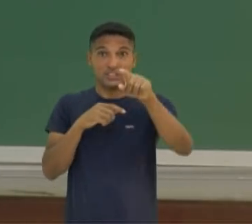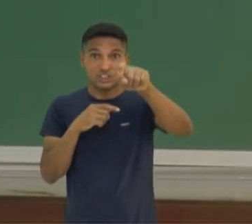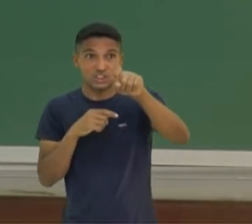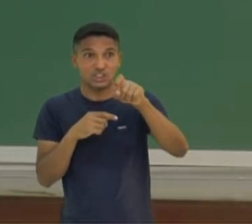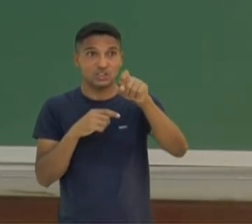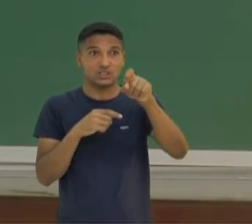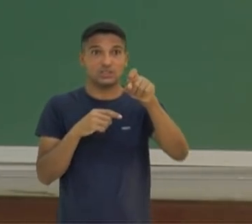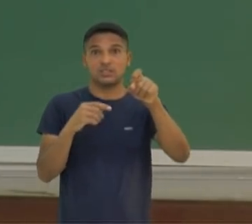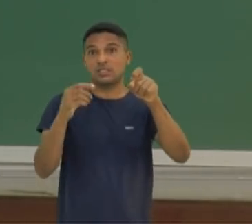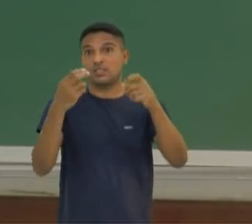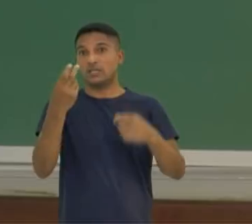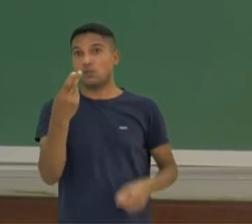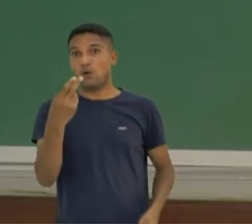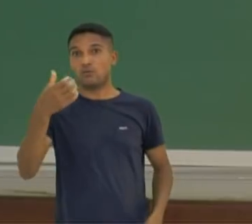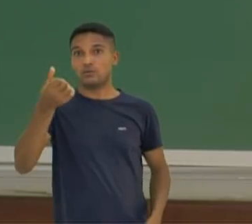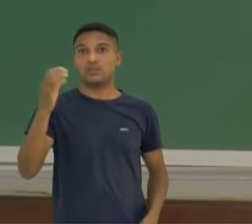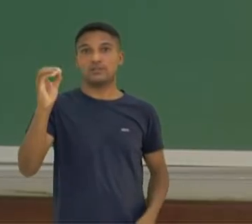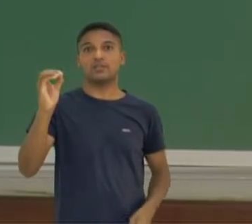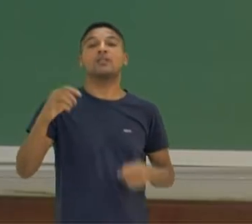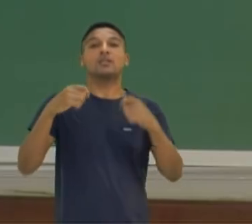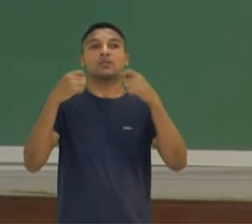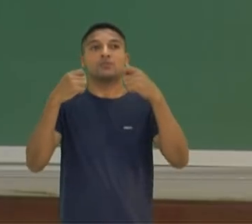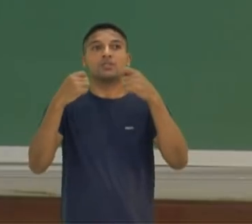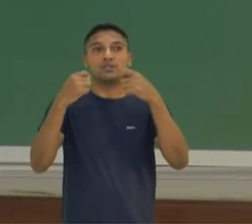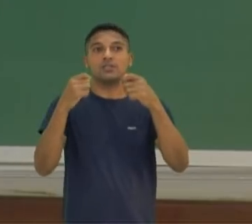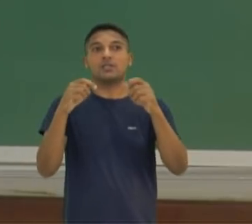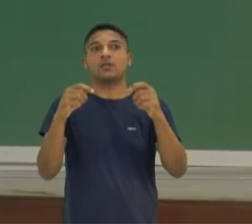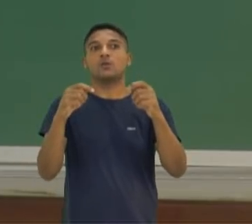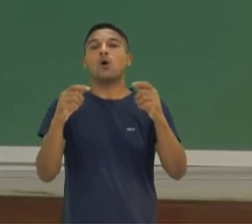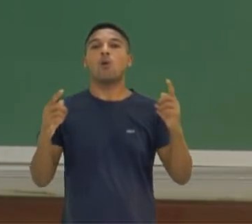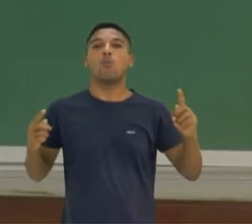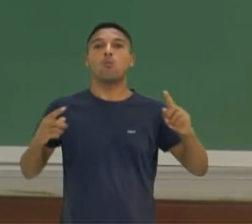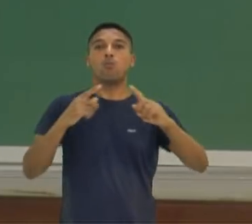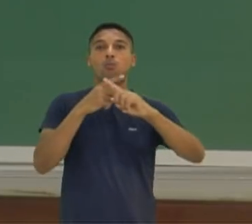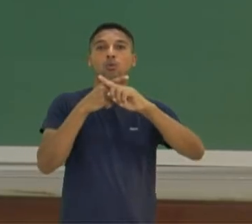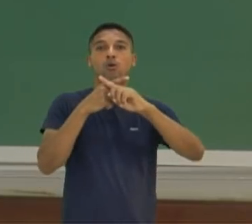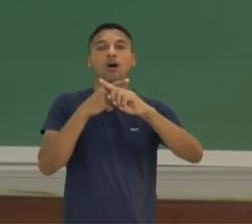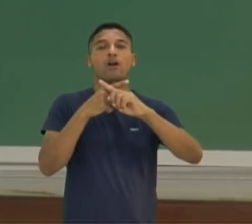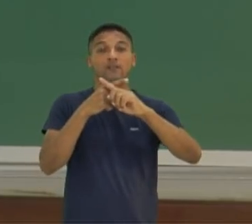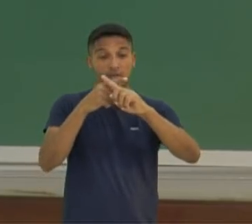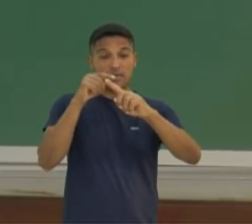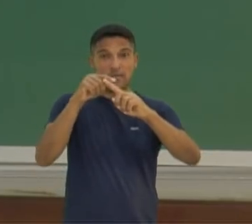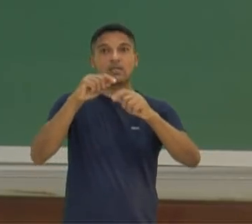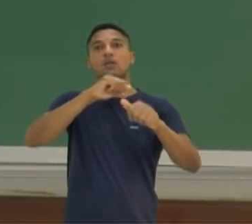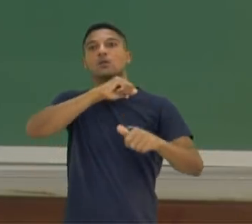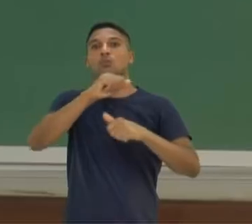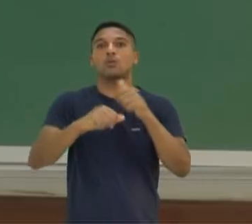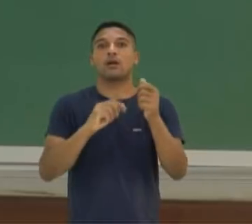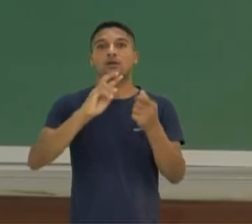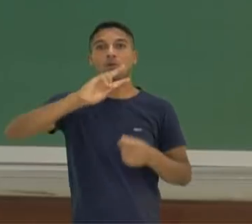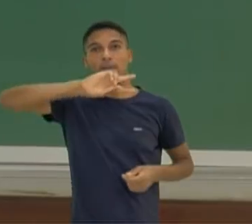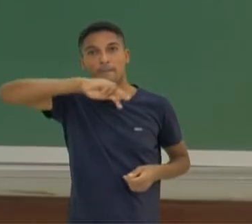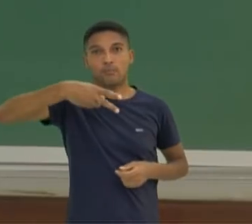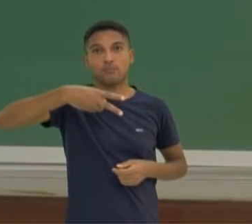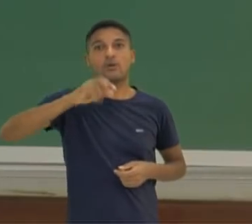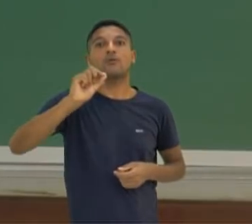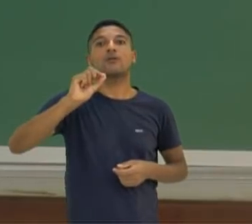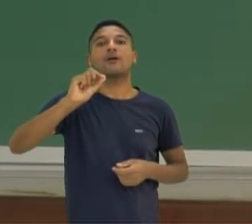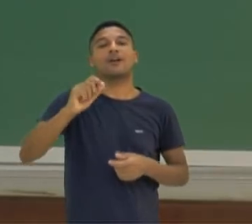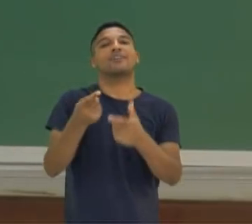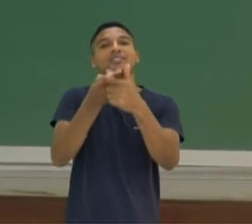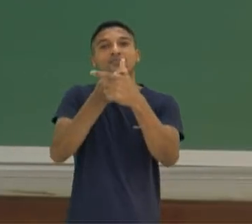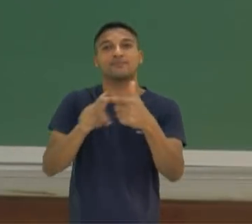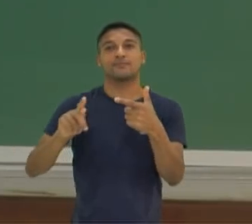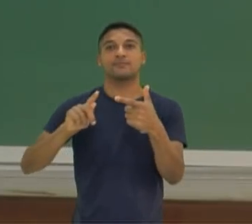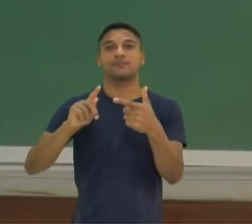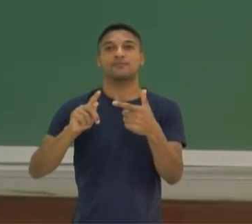é? Fazermos o inverso dessa multiplicação. O que que é o inverso da multiplicação? A divisão.